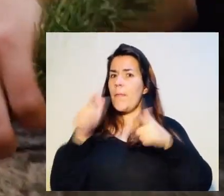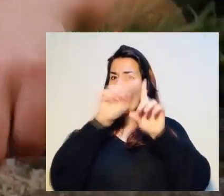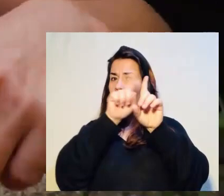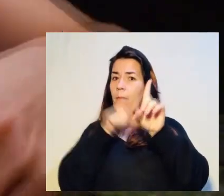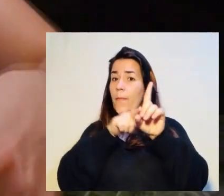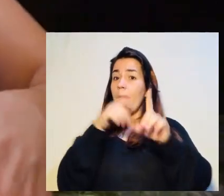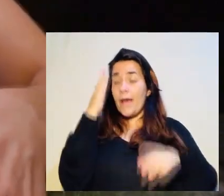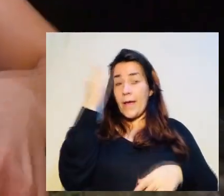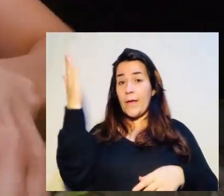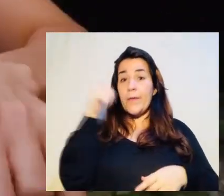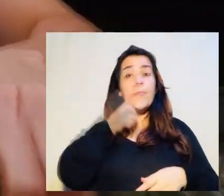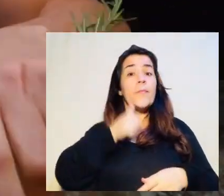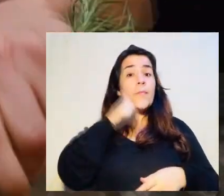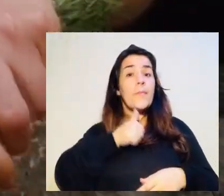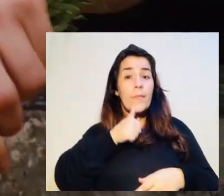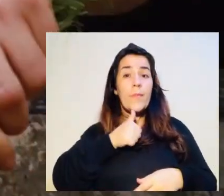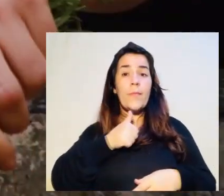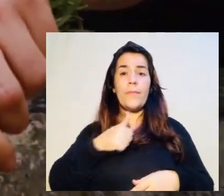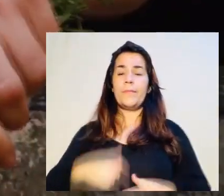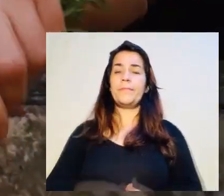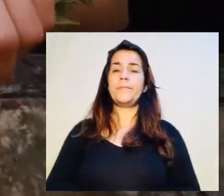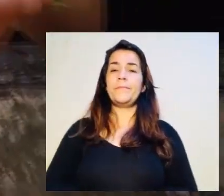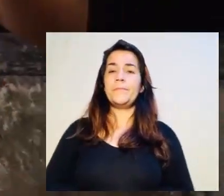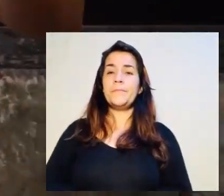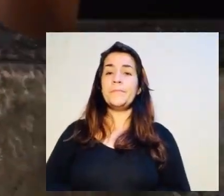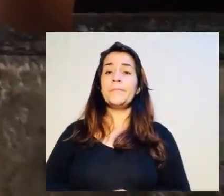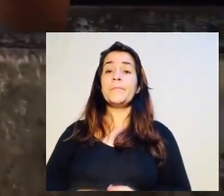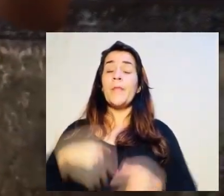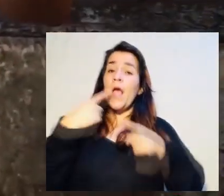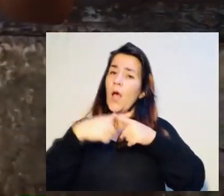ou pessoas gestantes, né? No caso, eram mulheres.